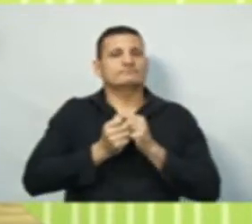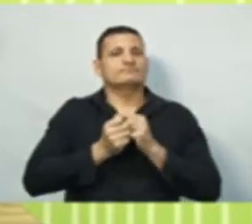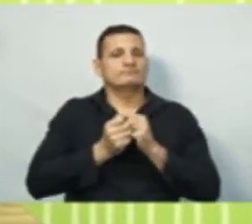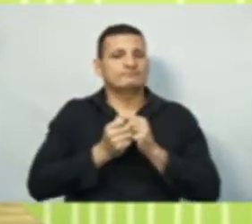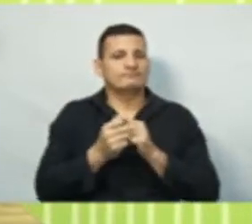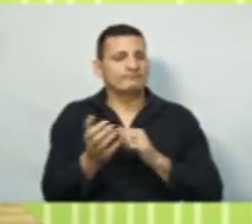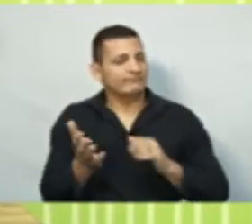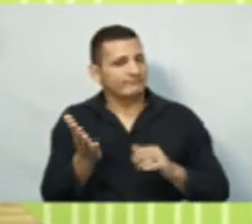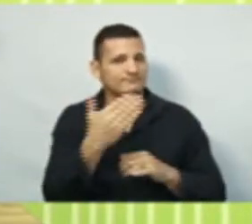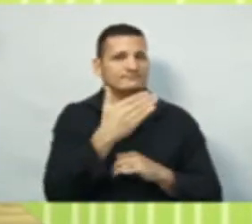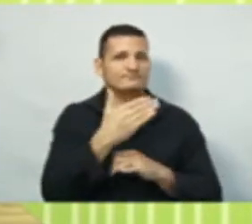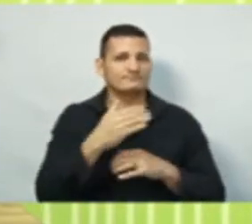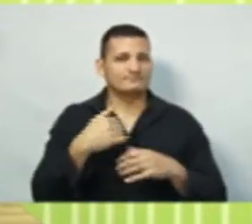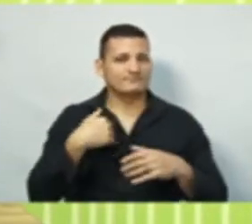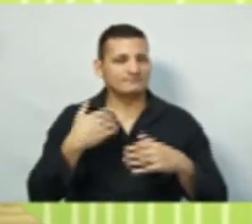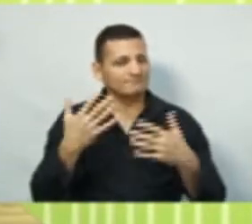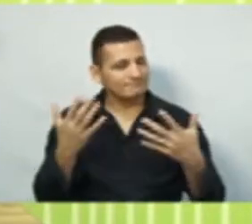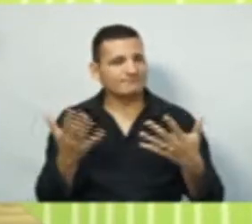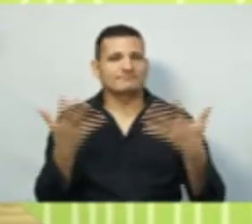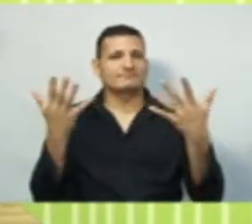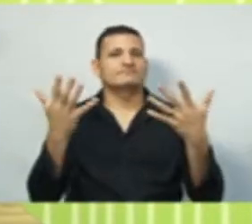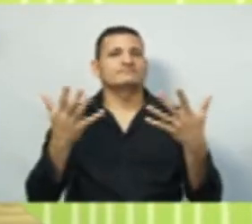Vamos, pessoal, se animem.